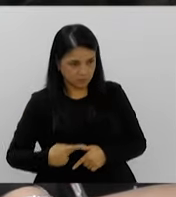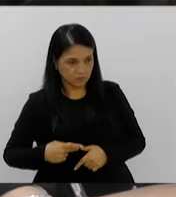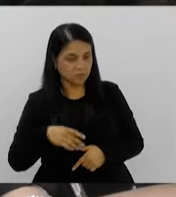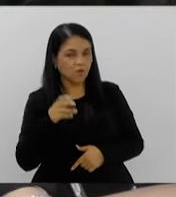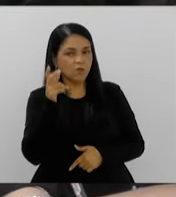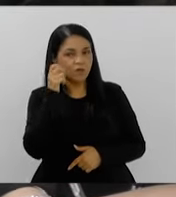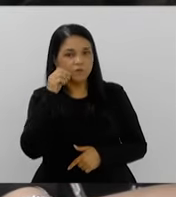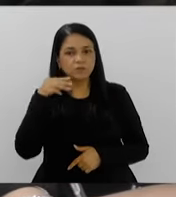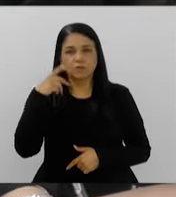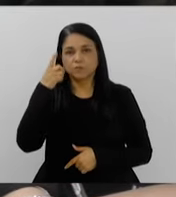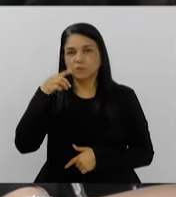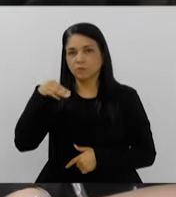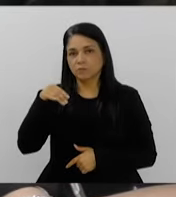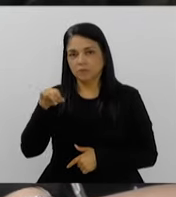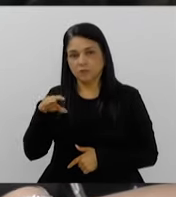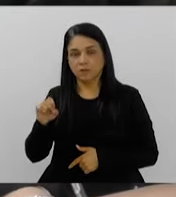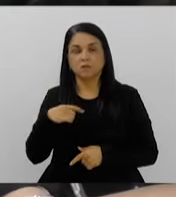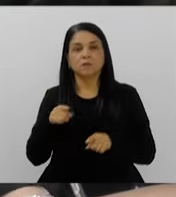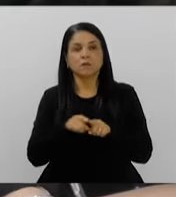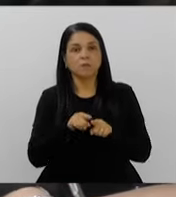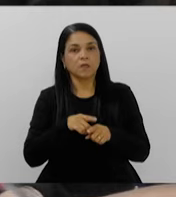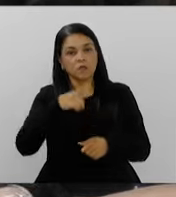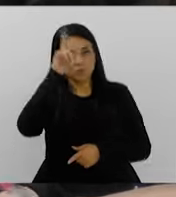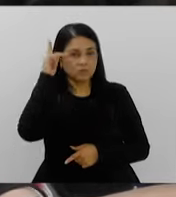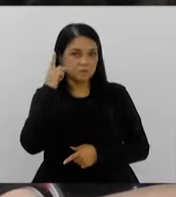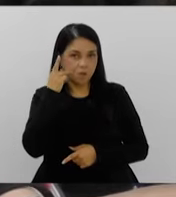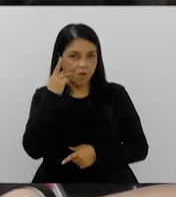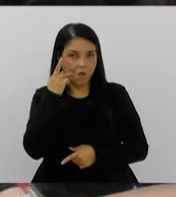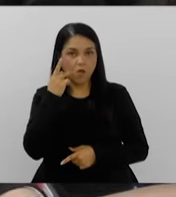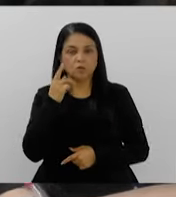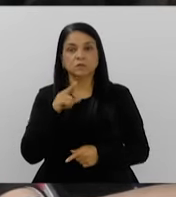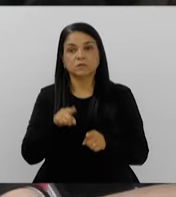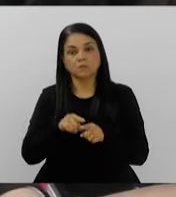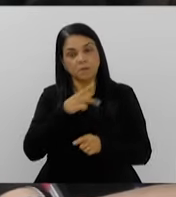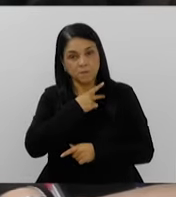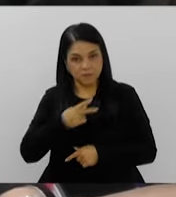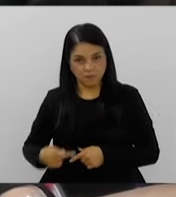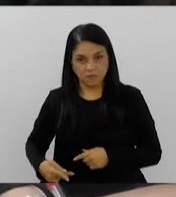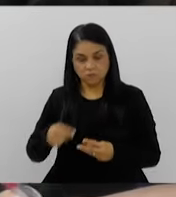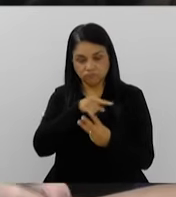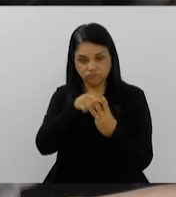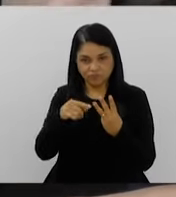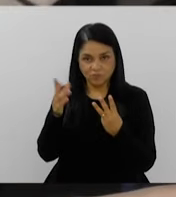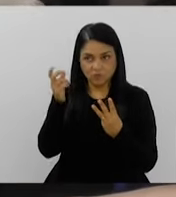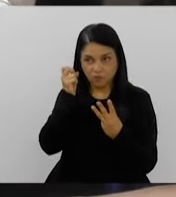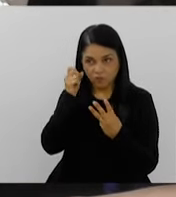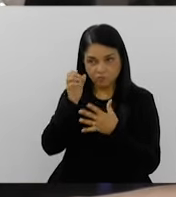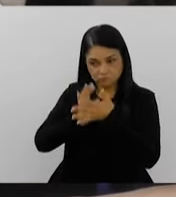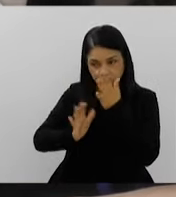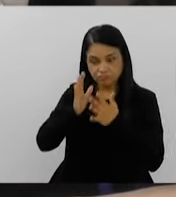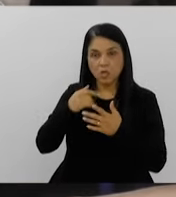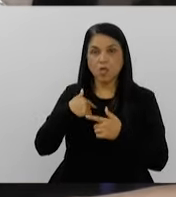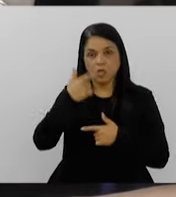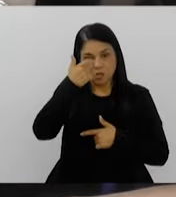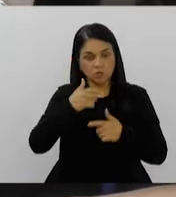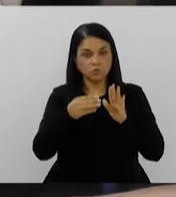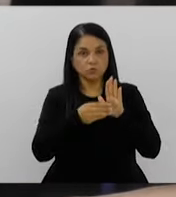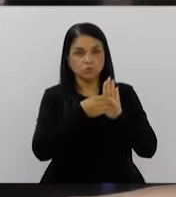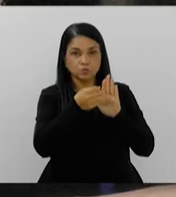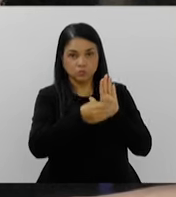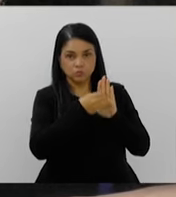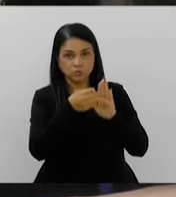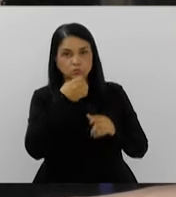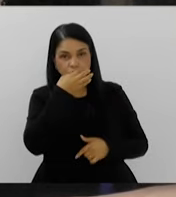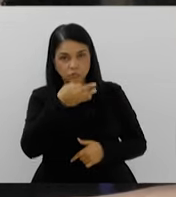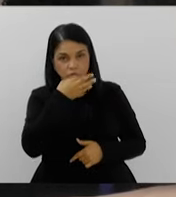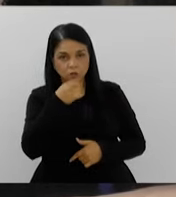deputado Mink, deputado Luiz Paulo e a presidência, São algumas soluções que a gente pode buscar. Eu tenho também como sugestão, né, no artigo 1º, que eu coloquei,